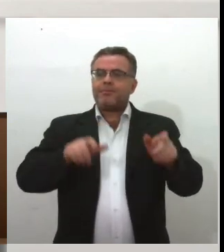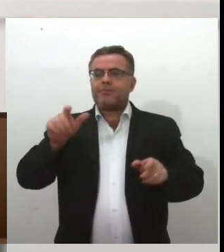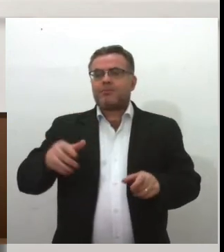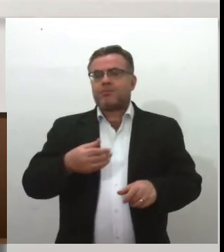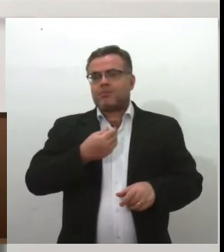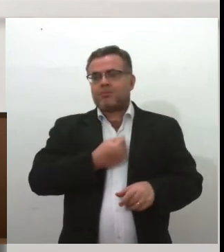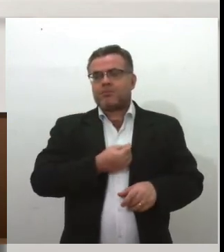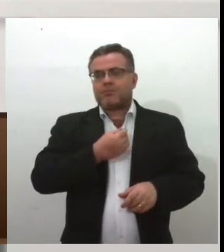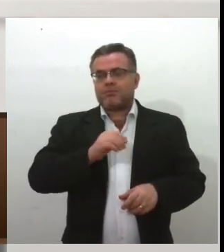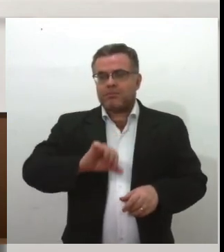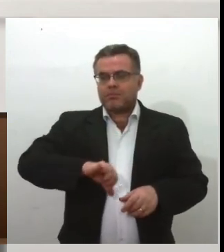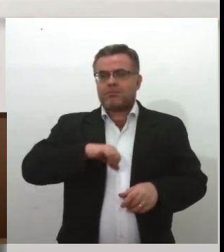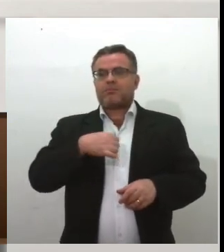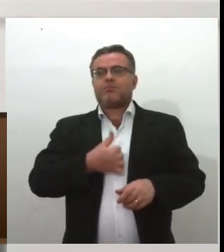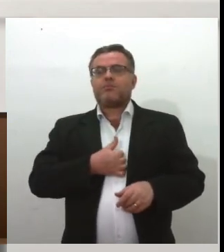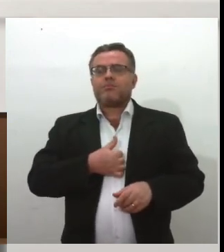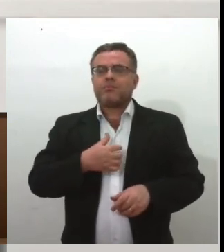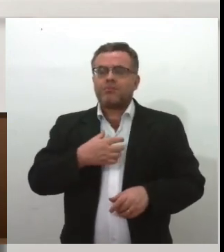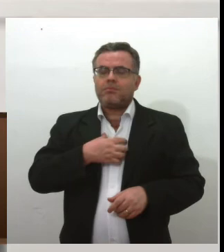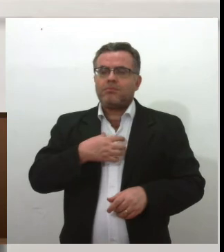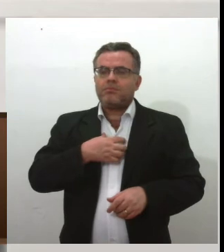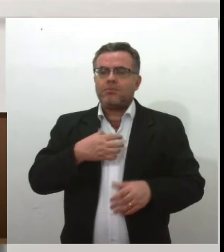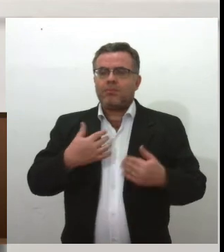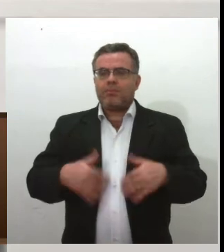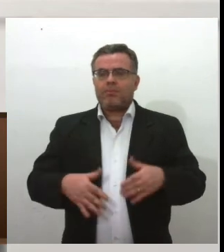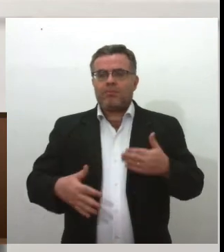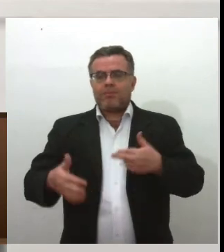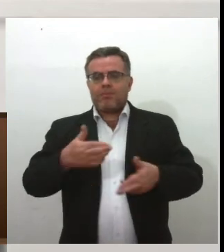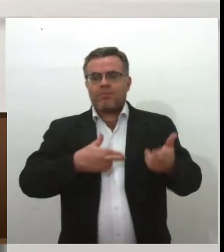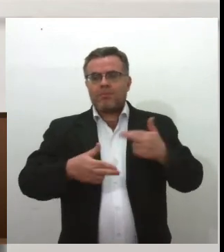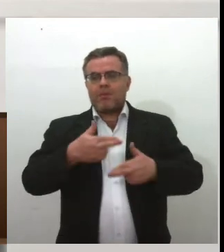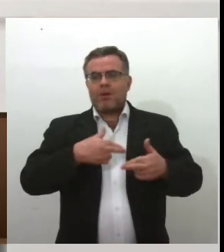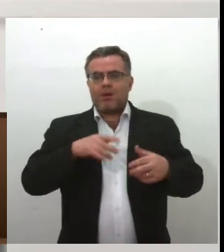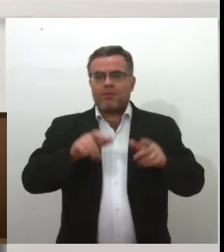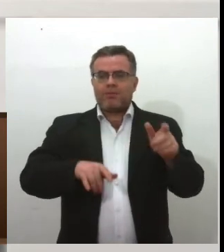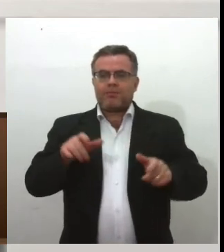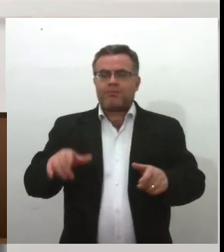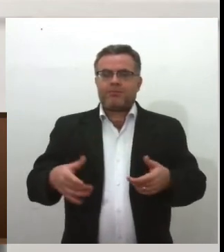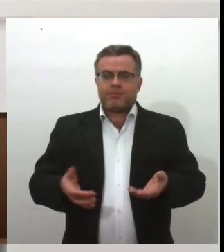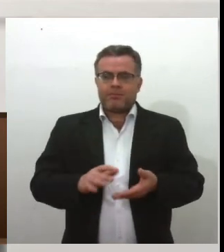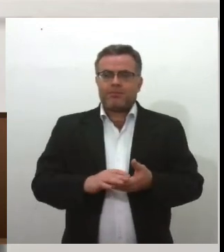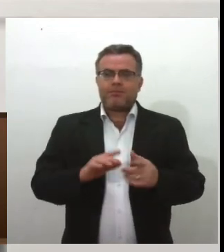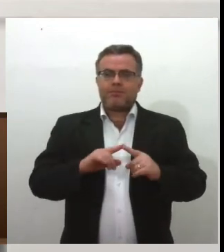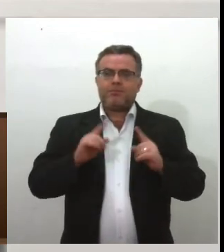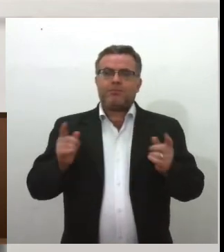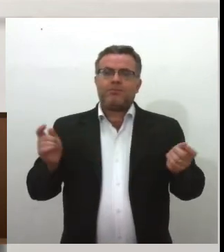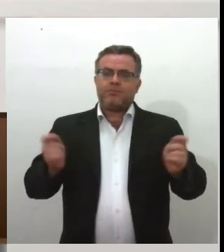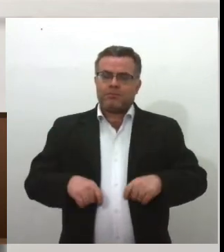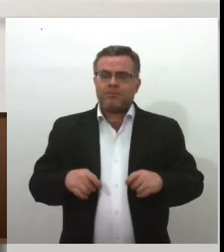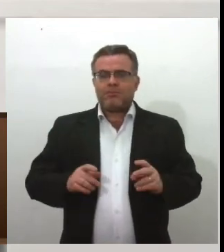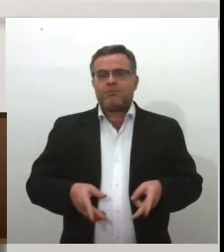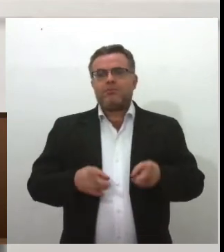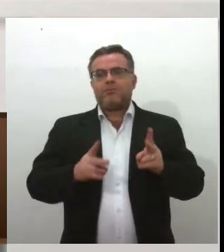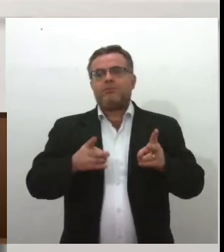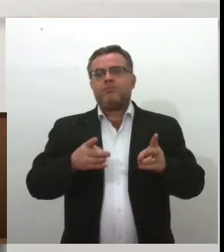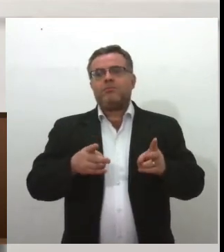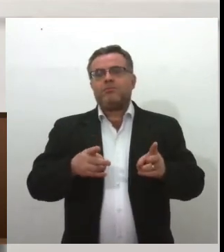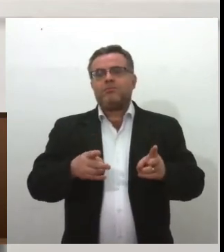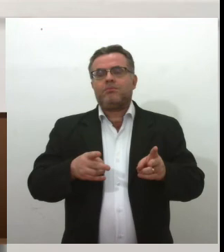sua autoestima, né? Essa relação com o seu corpo. Mas é possível, sim,